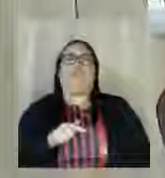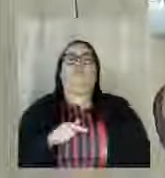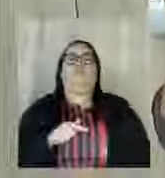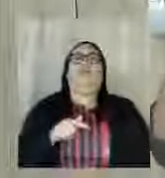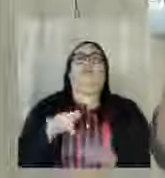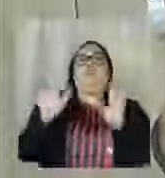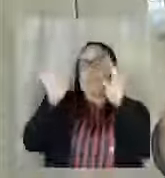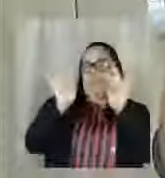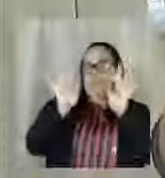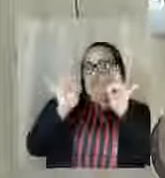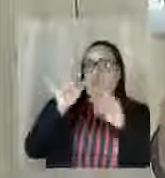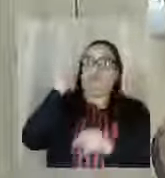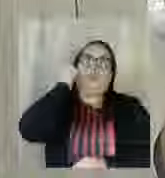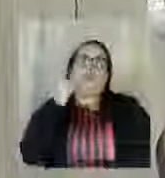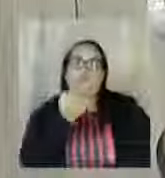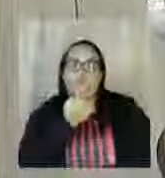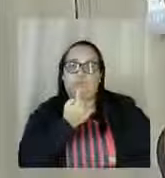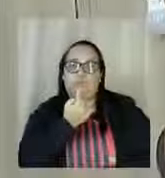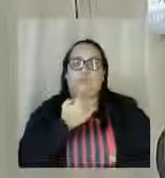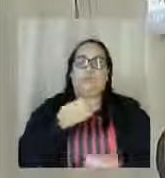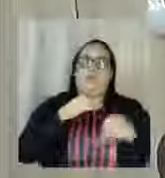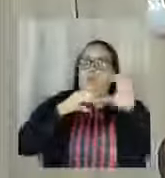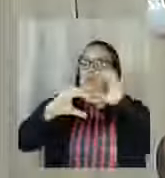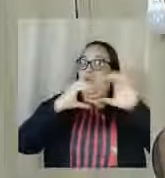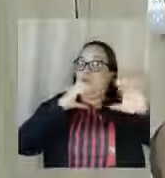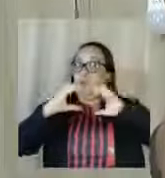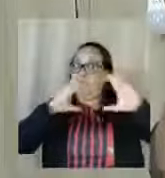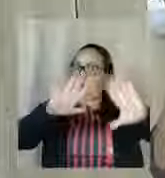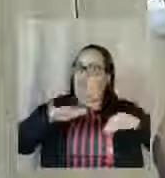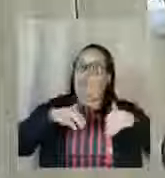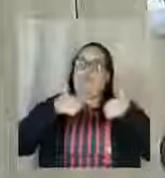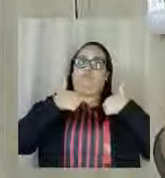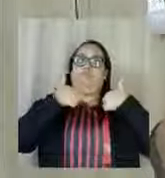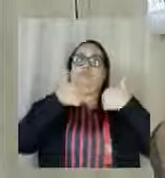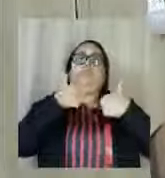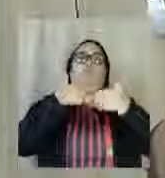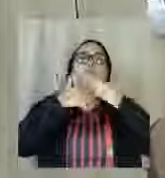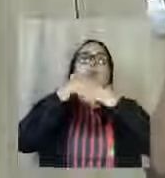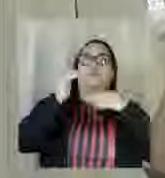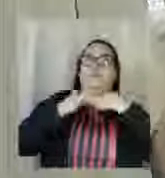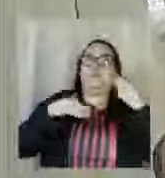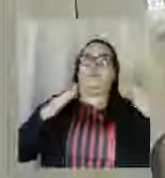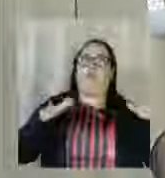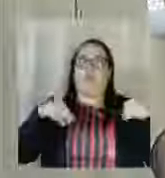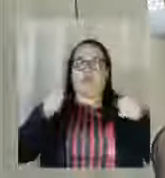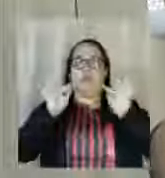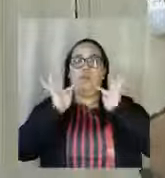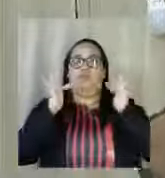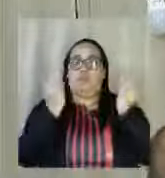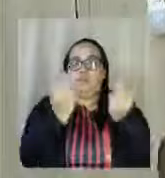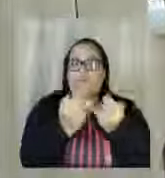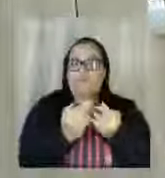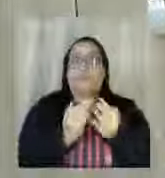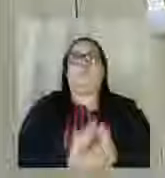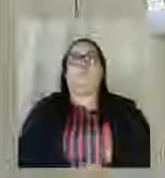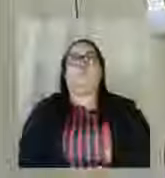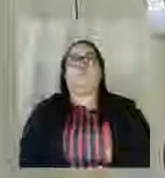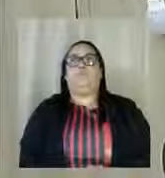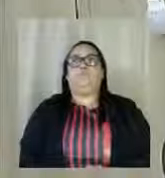surdo, uma comunicação, mas a família deu